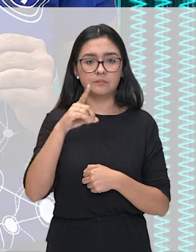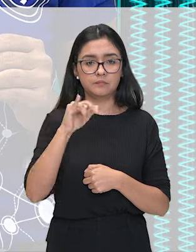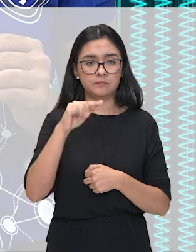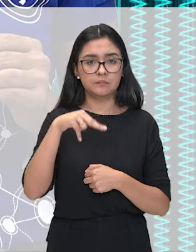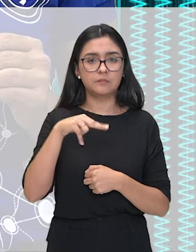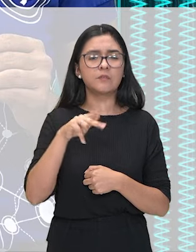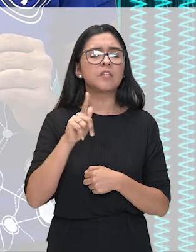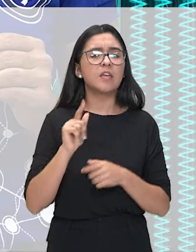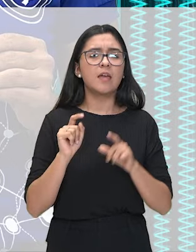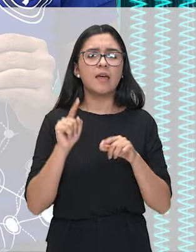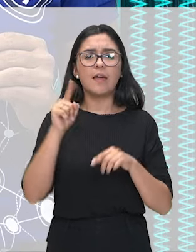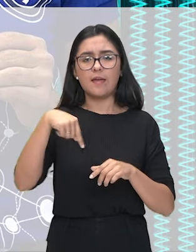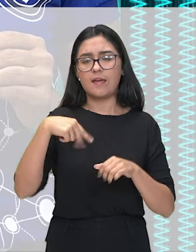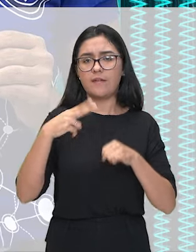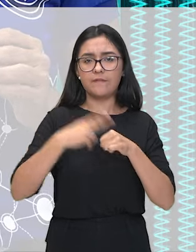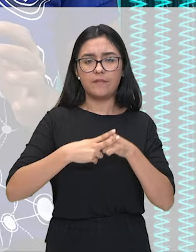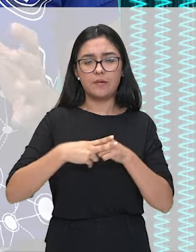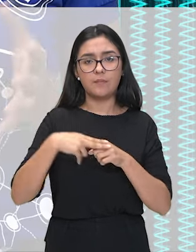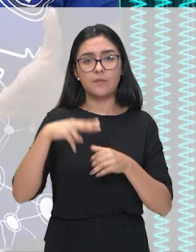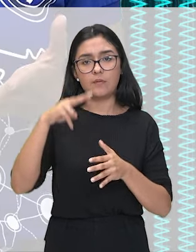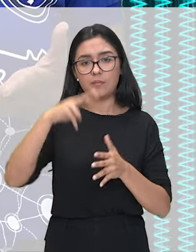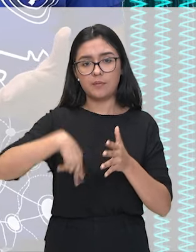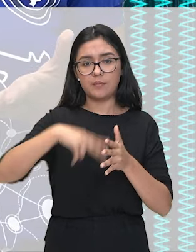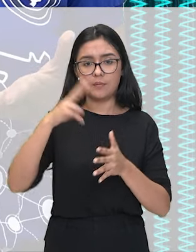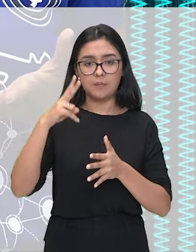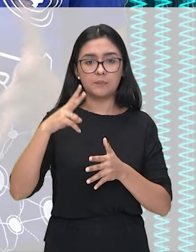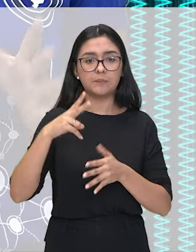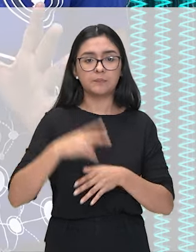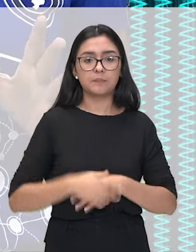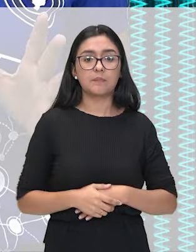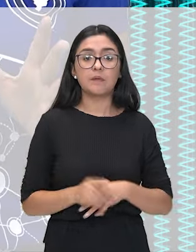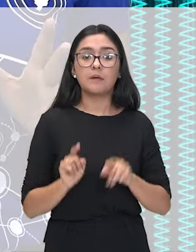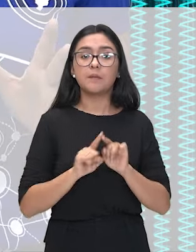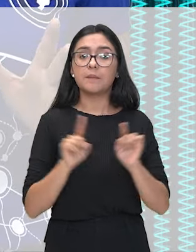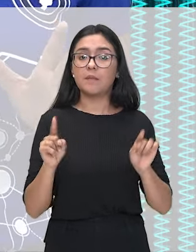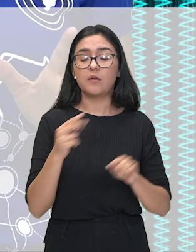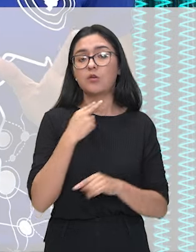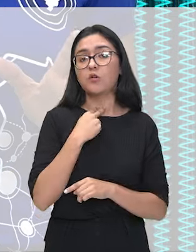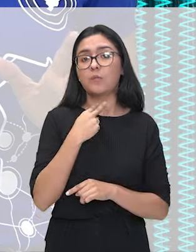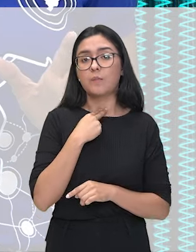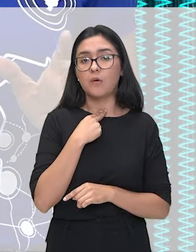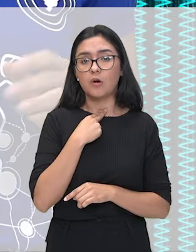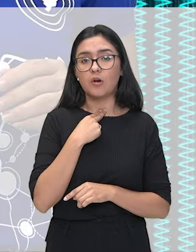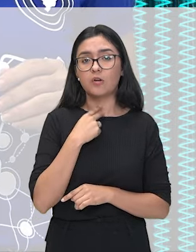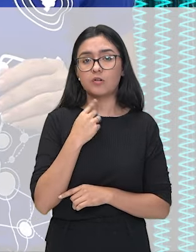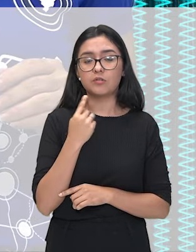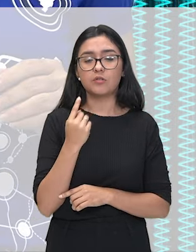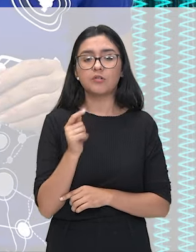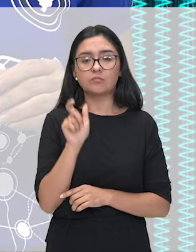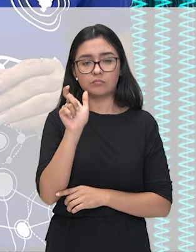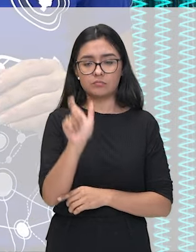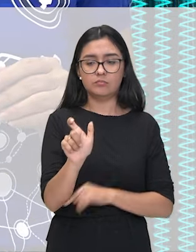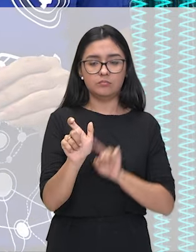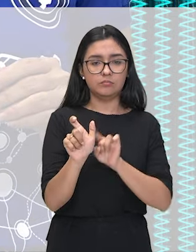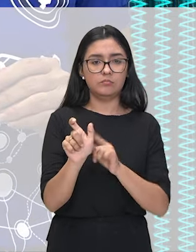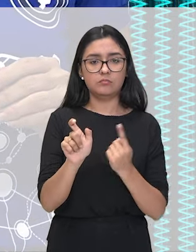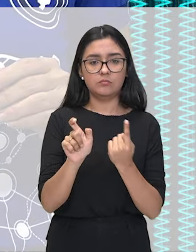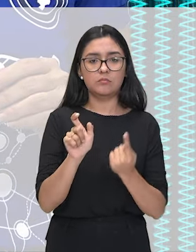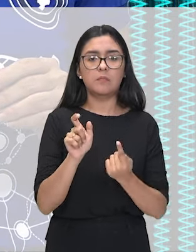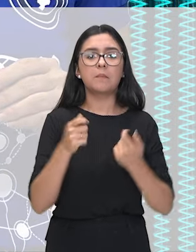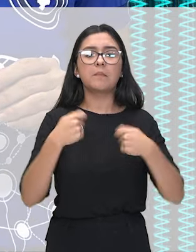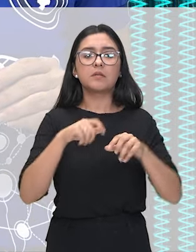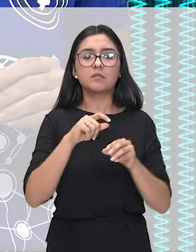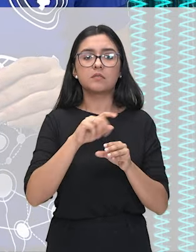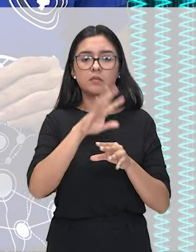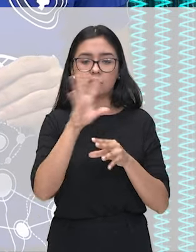ler read mas eu não posso deixar só ele sozinho ali eu preciso colocar o ing esse